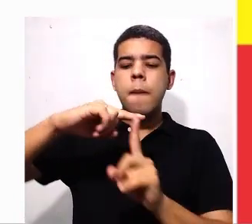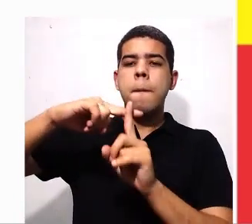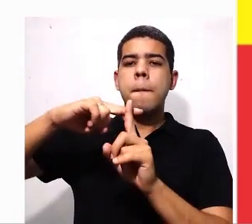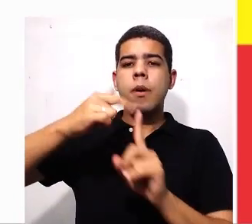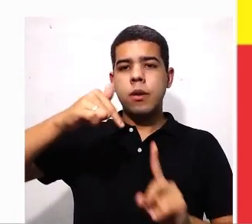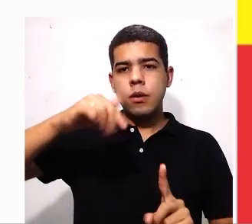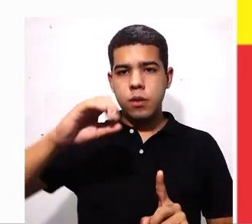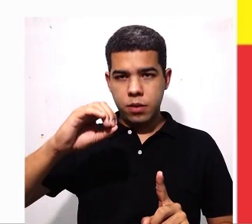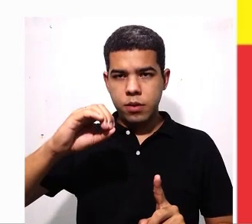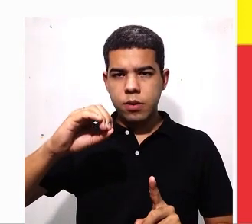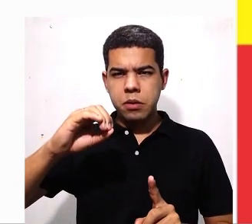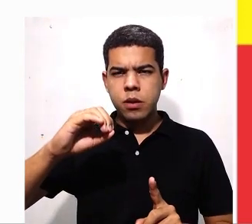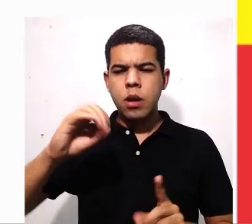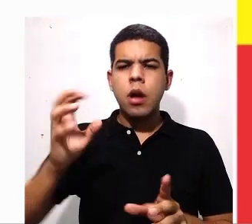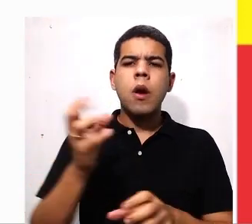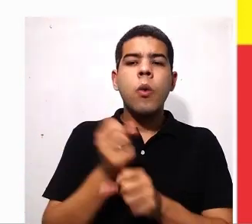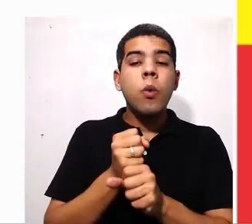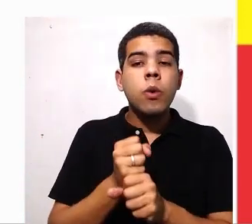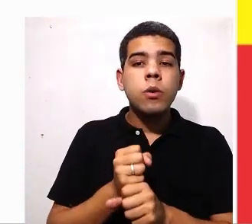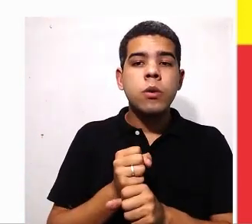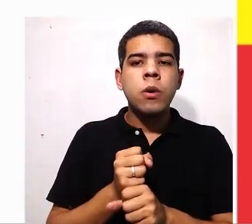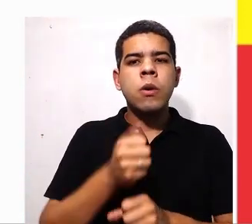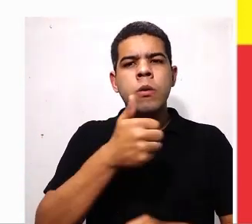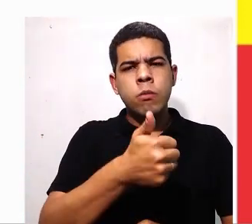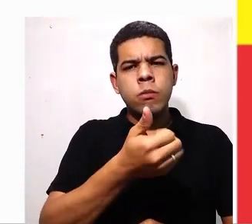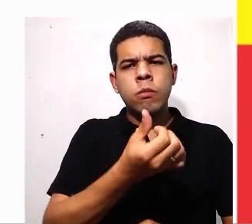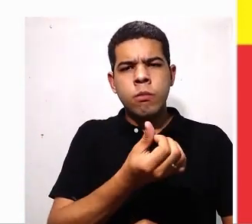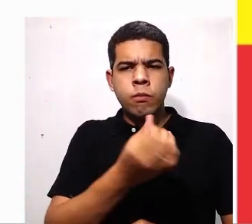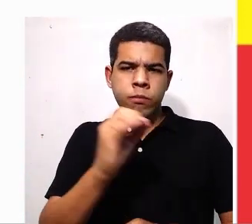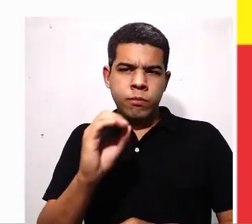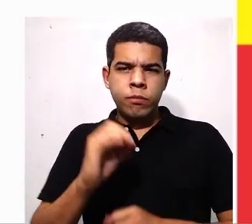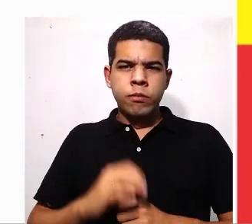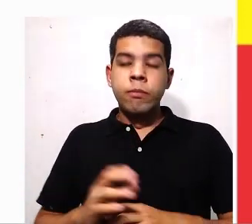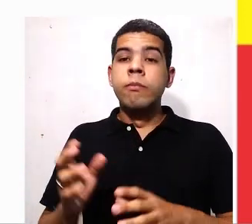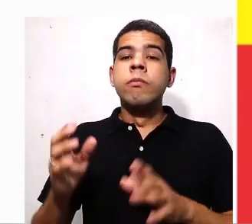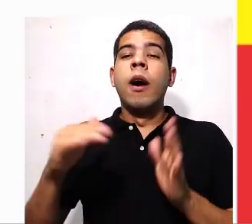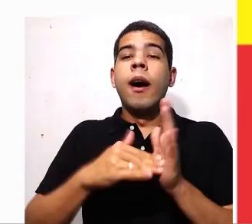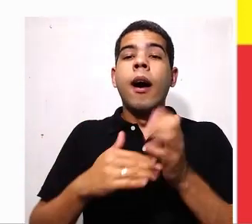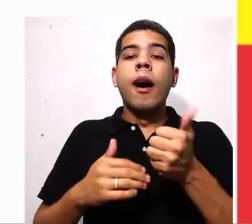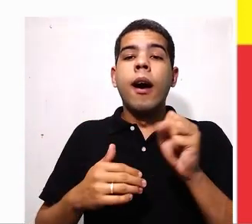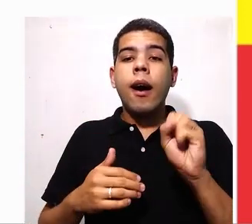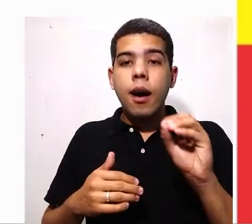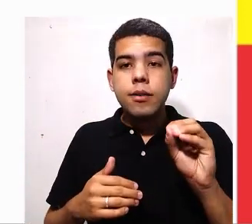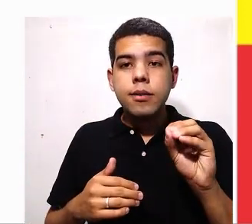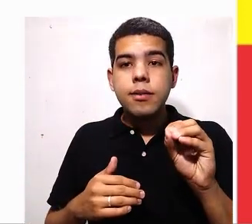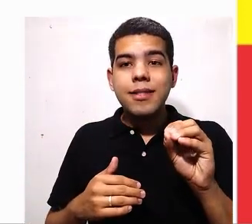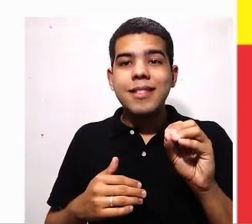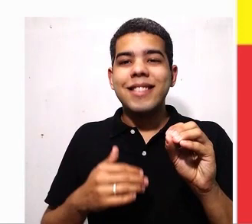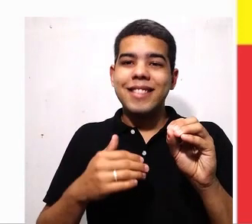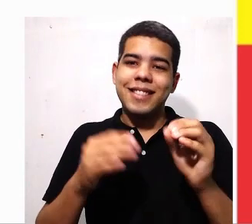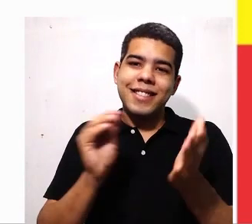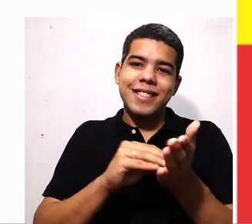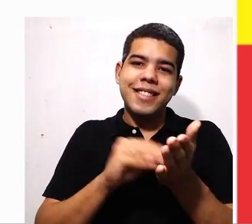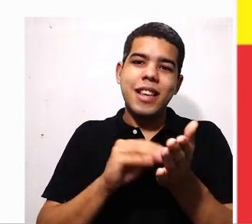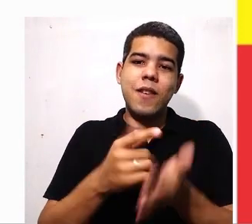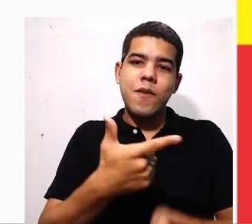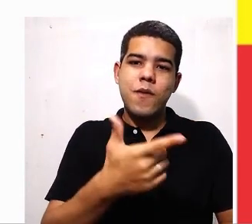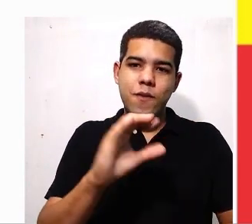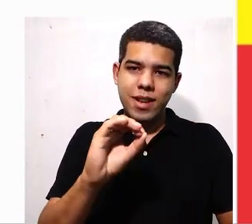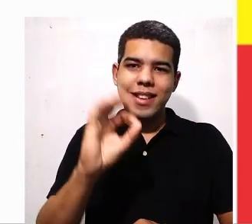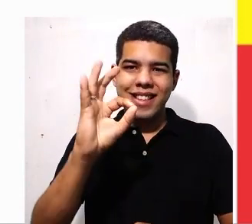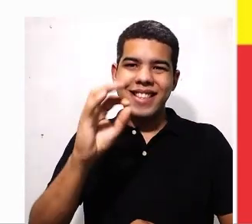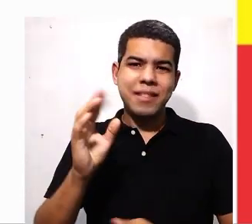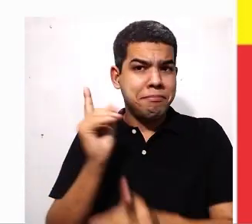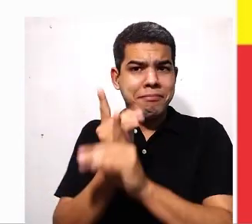quem? 160. Falta quanto para chegar em 180? 20. Então, esse ângulo aí é 20.